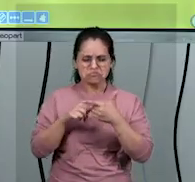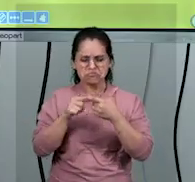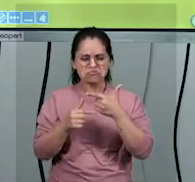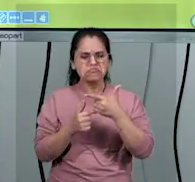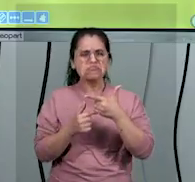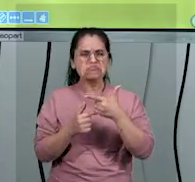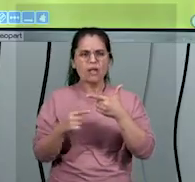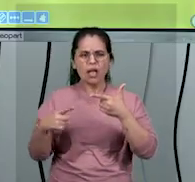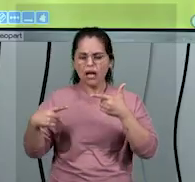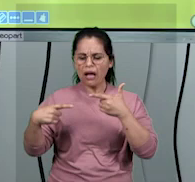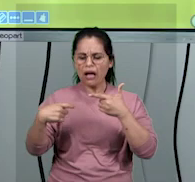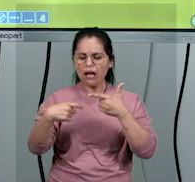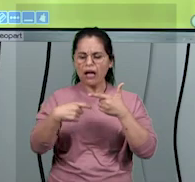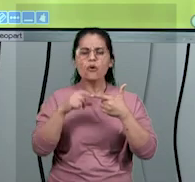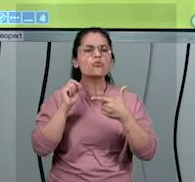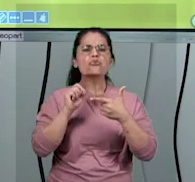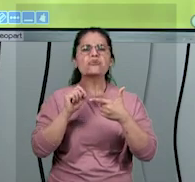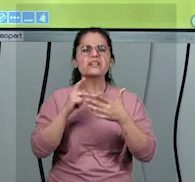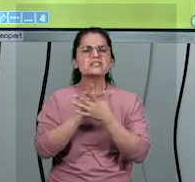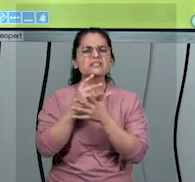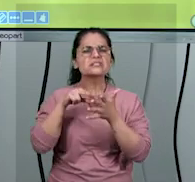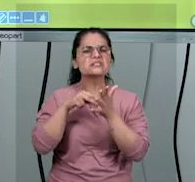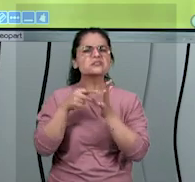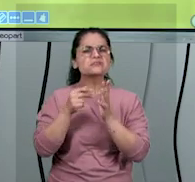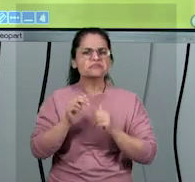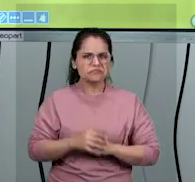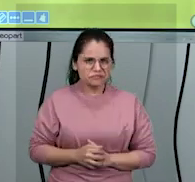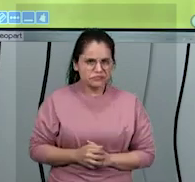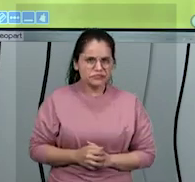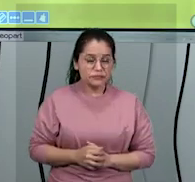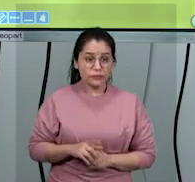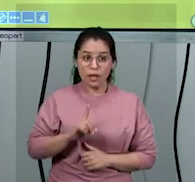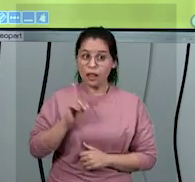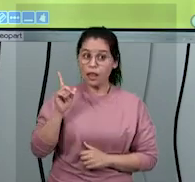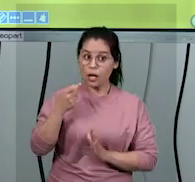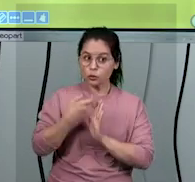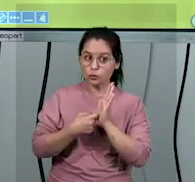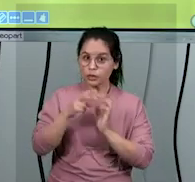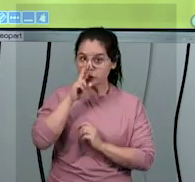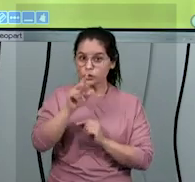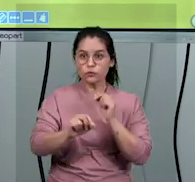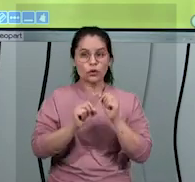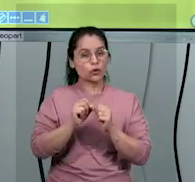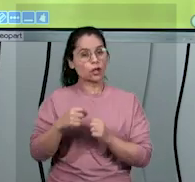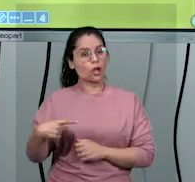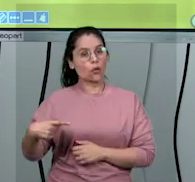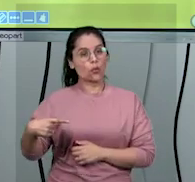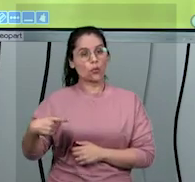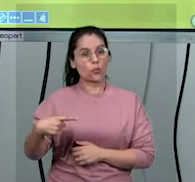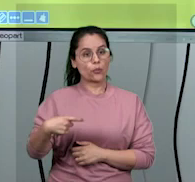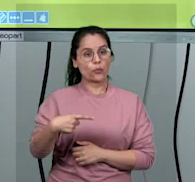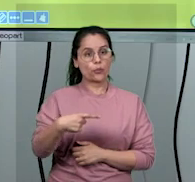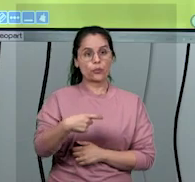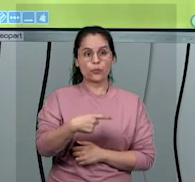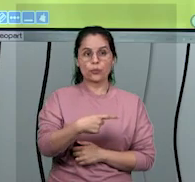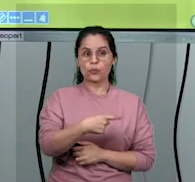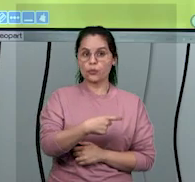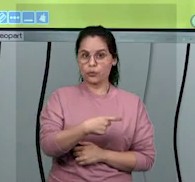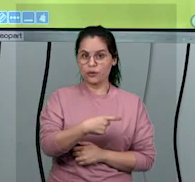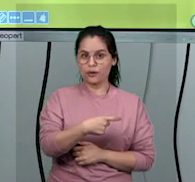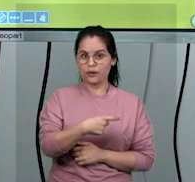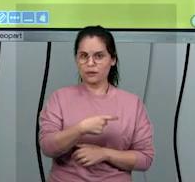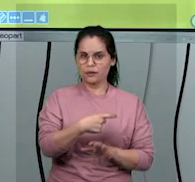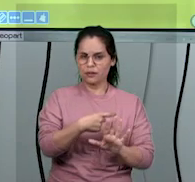é que significa isso, né? Lá no texto, a gente viu que os gametas são espermatozoides,